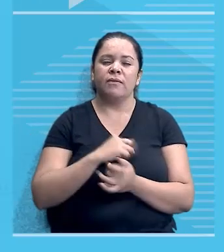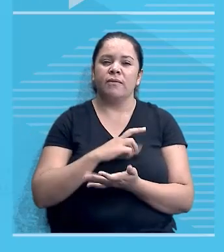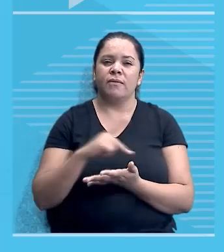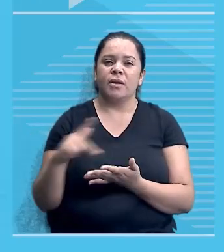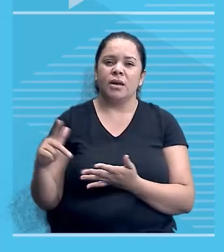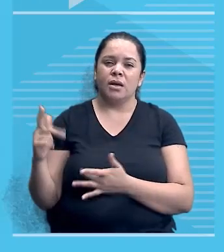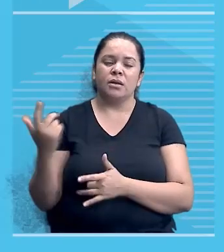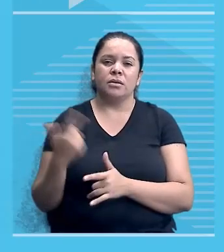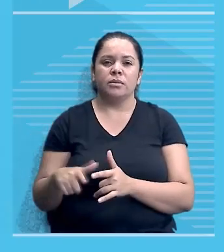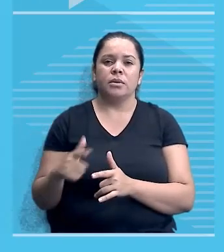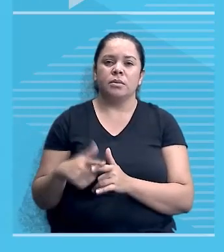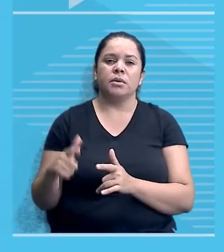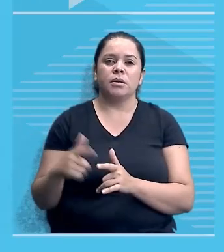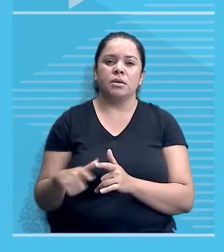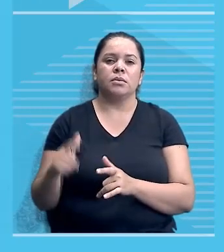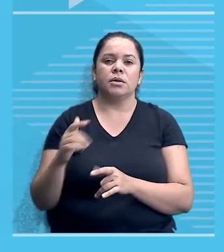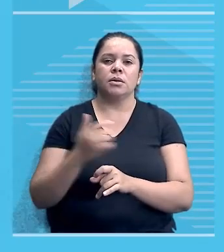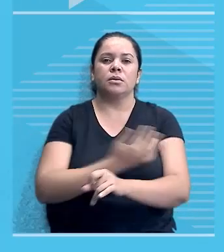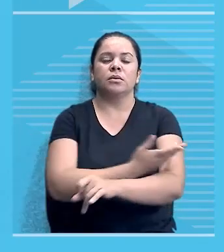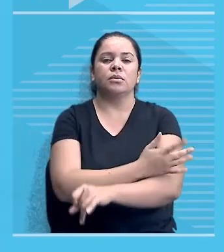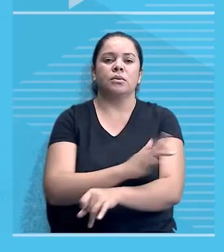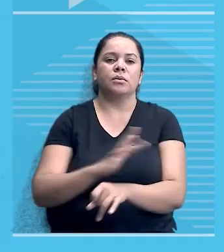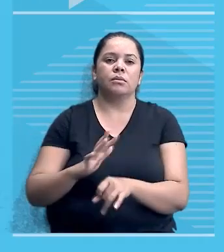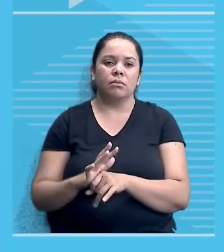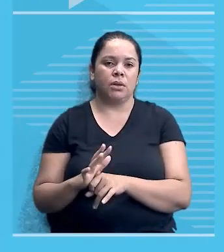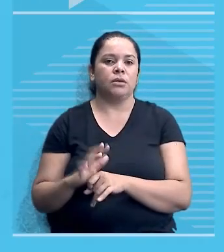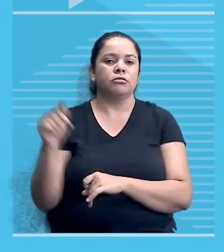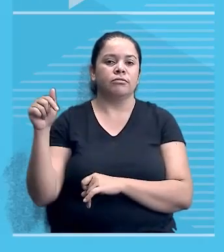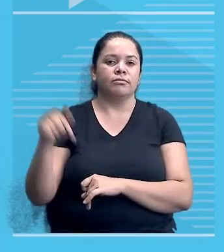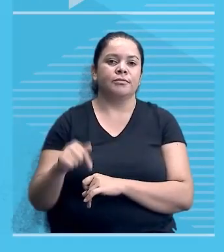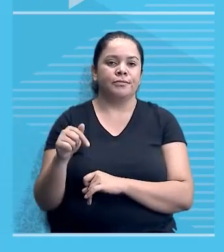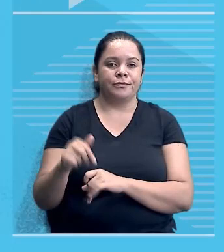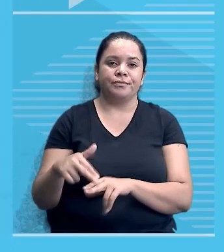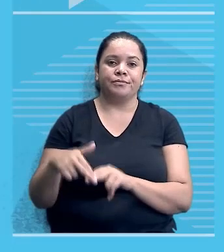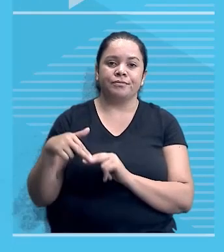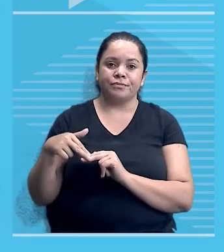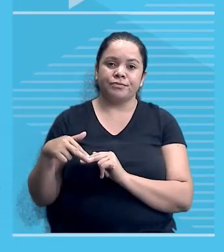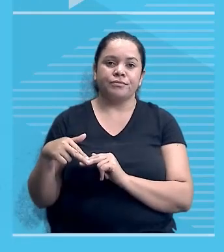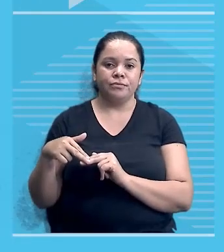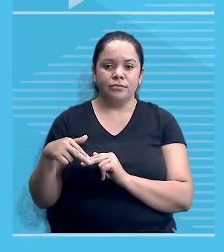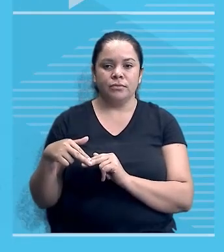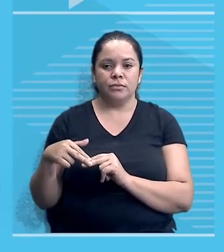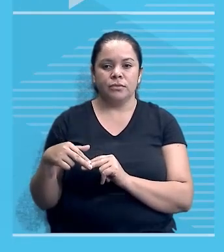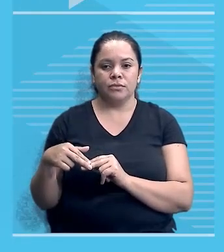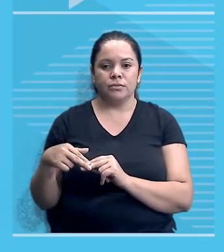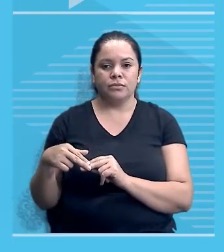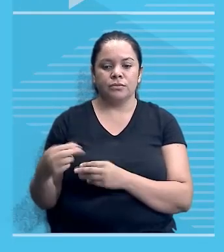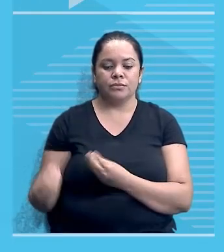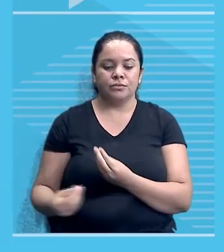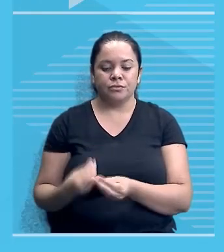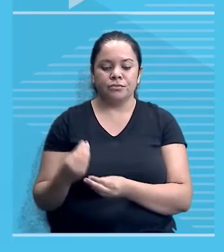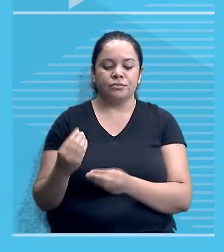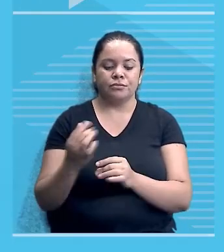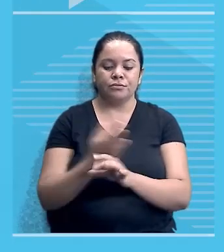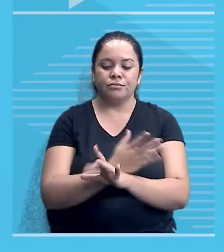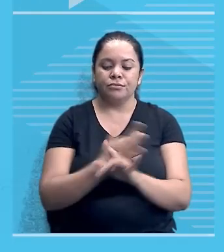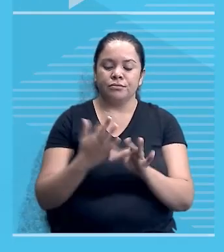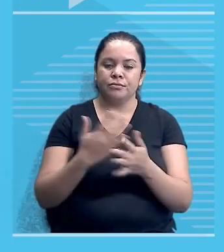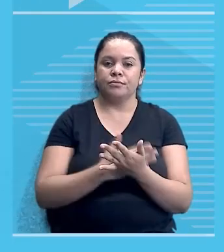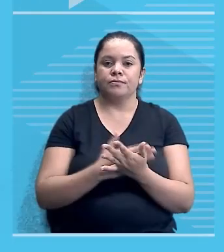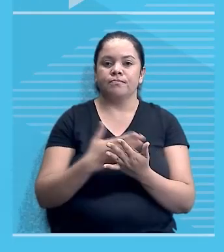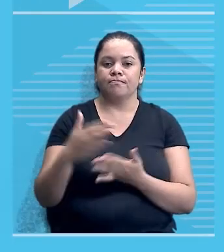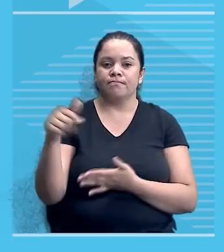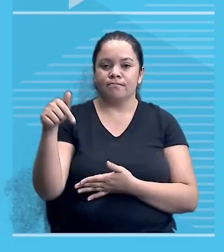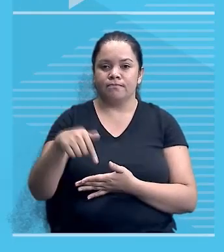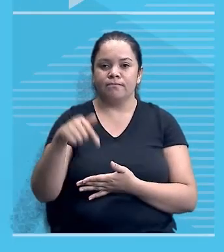urbanos no nosso país né exatamente Devido a forma que a urbanização deu-se em nosso país né Essa forma